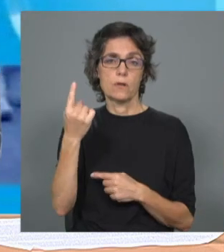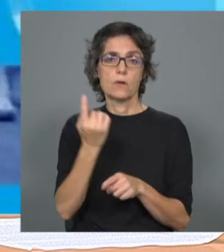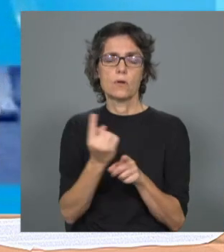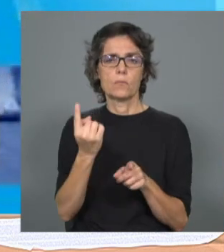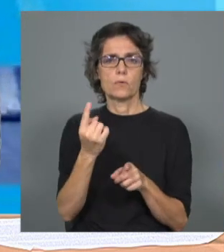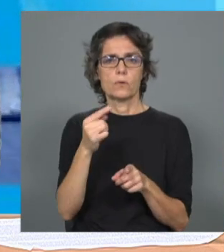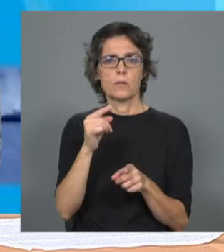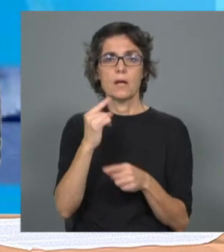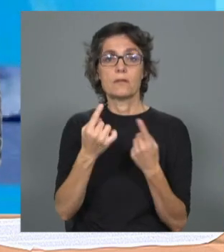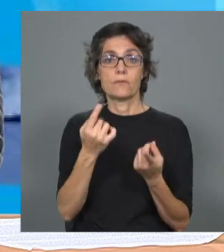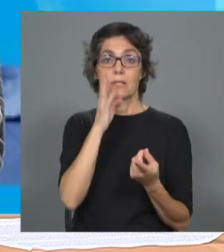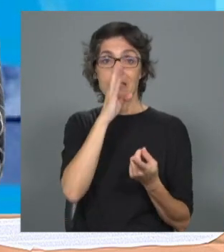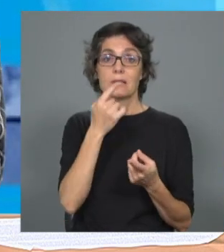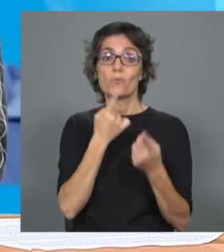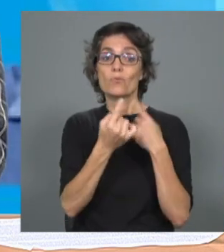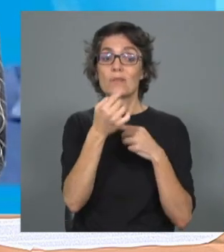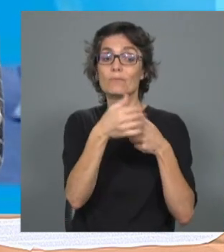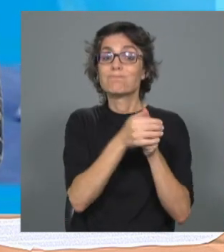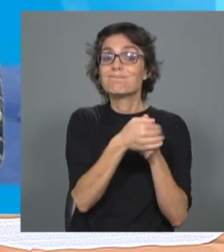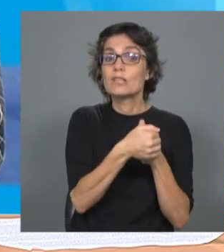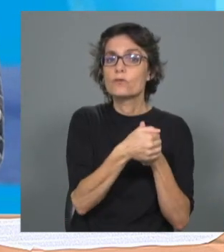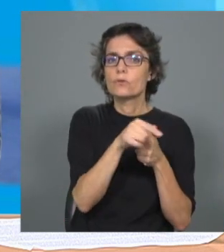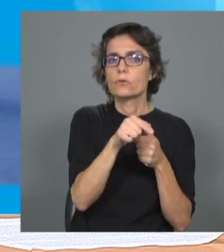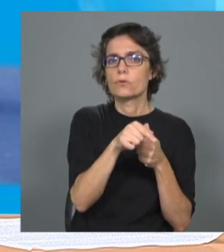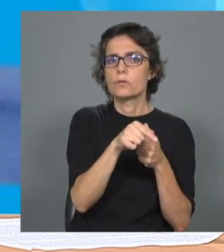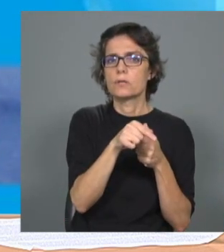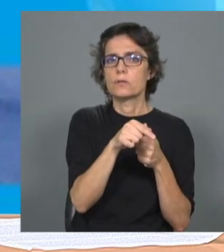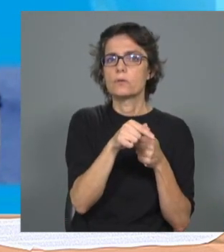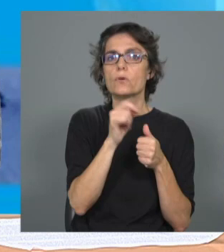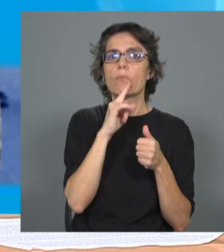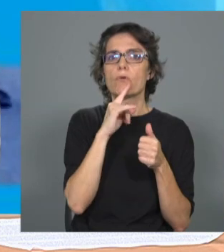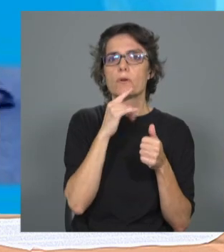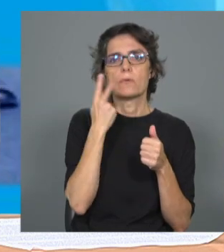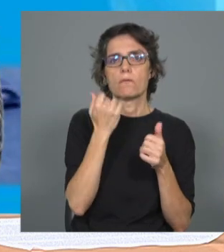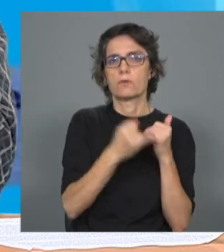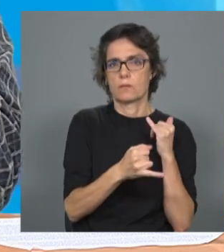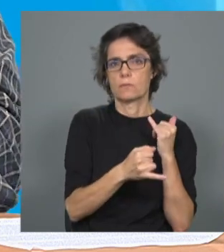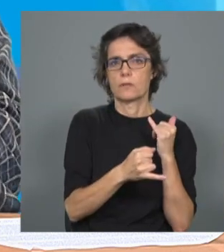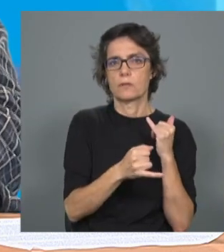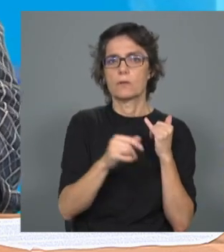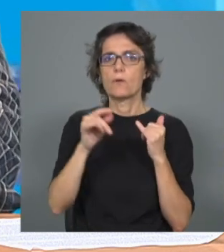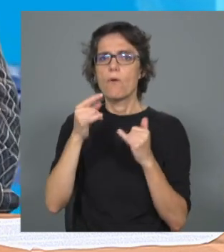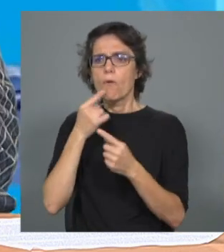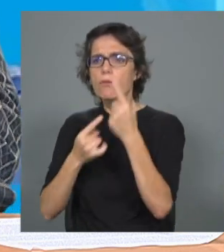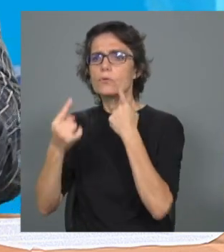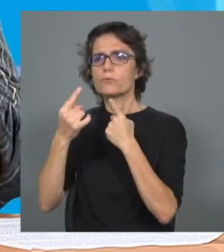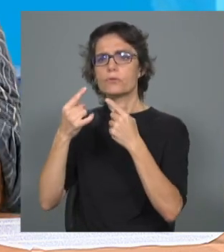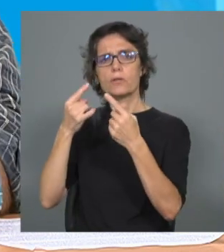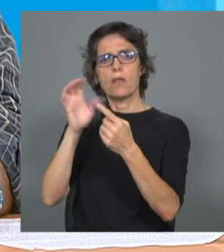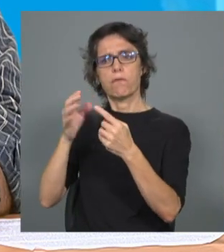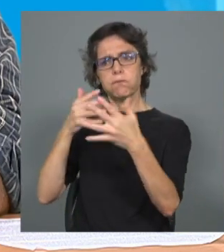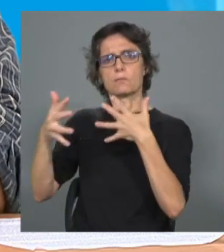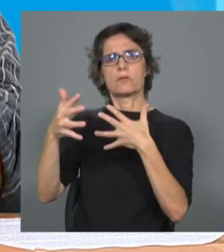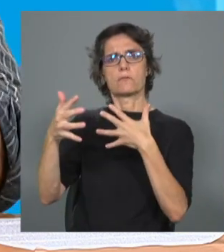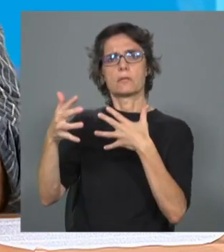corre riscos de vida. Então essa denúncia tem que ser muito bem feita e muito bem enquadrada. Muitas vezes passa mais por um trabalho com os